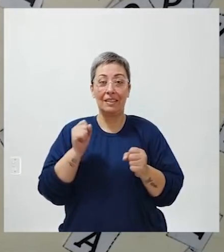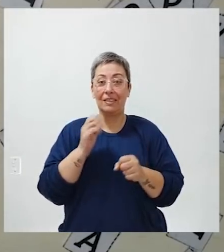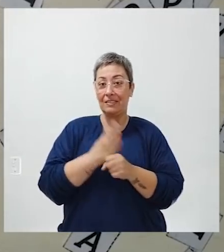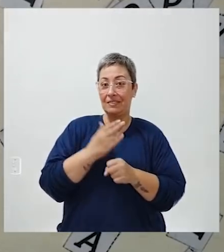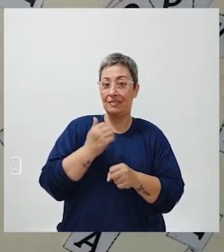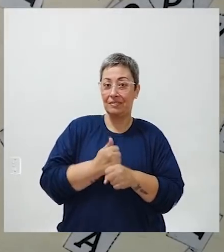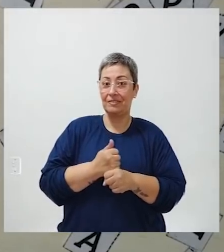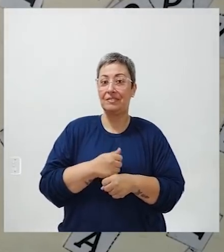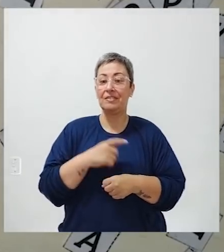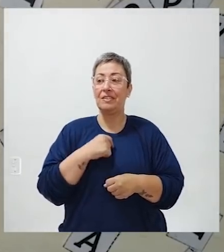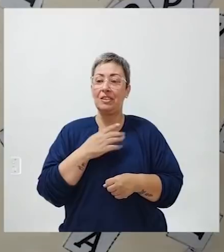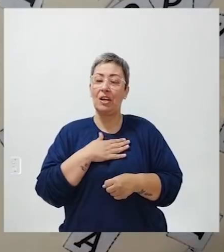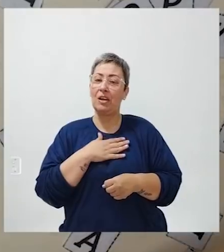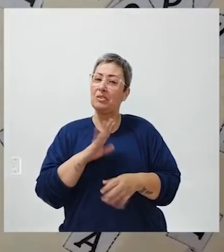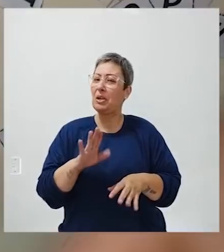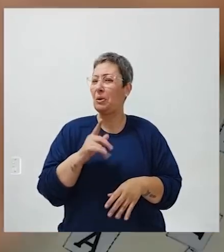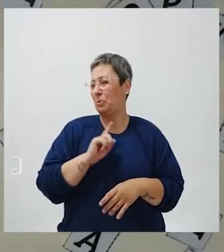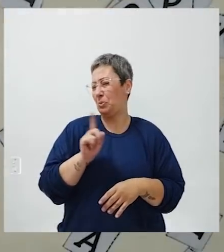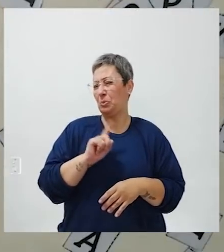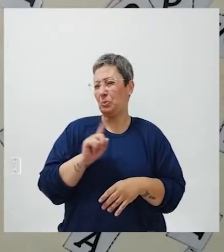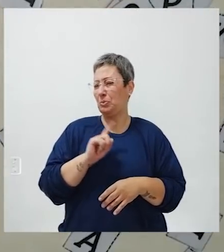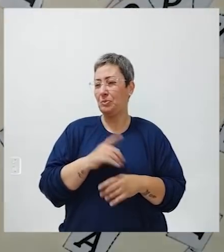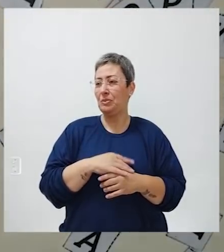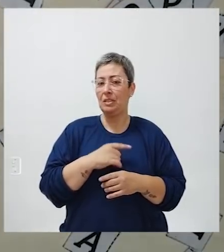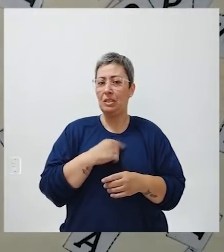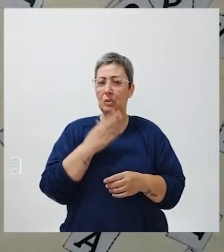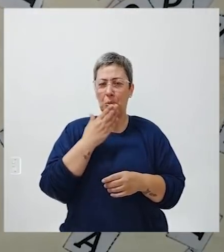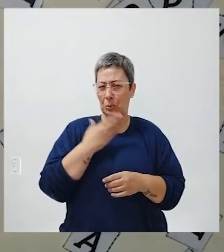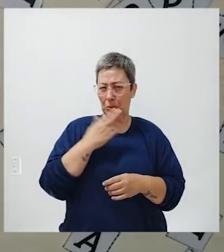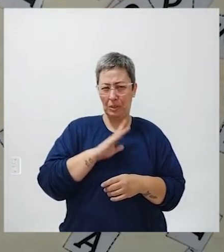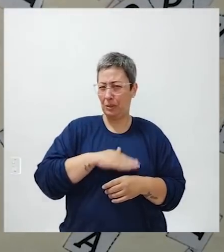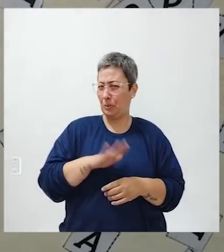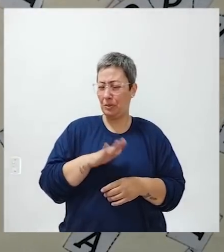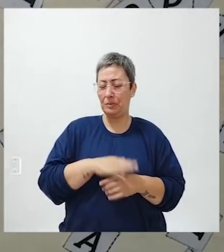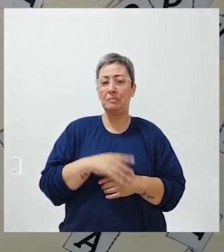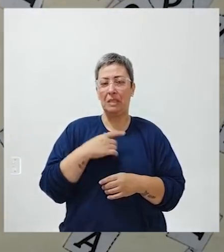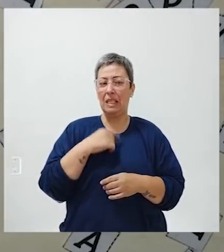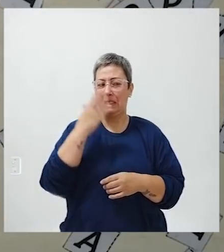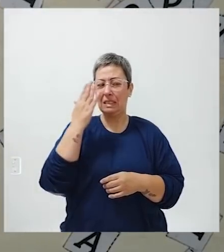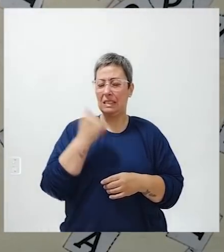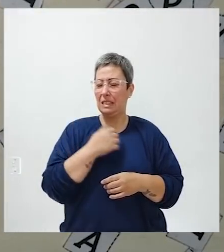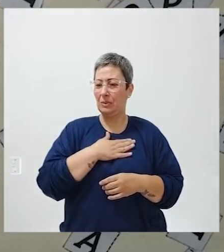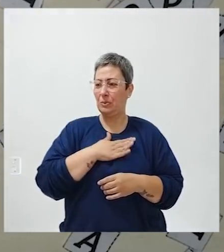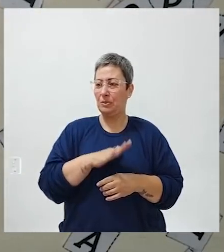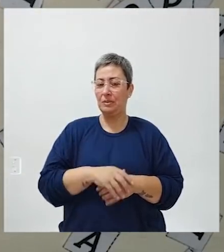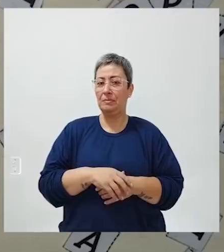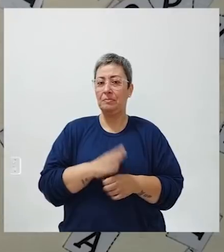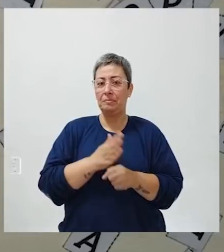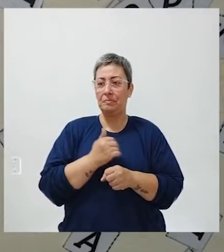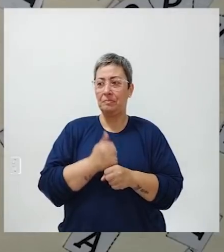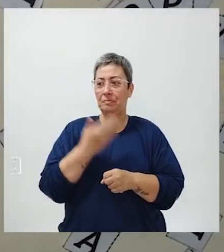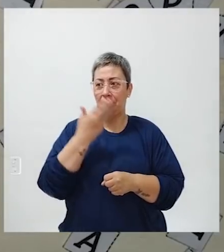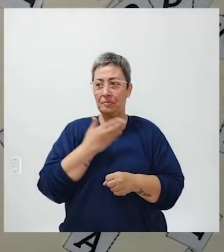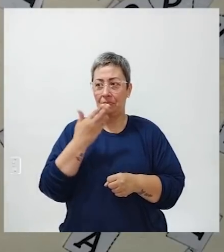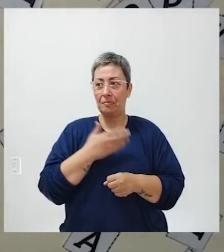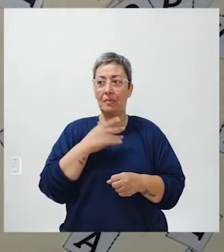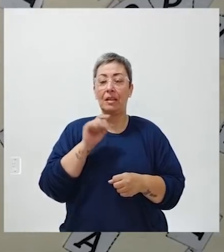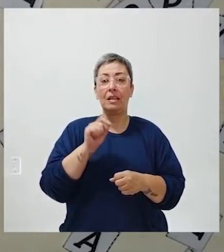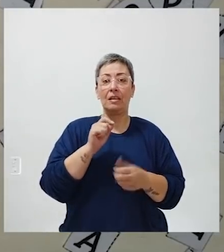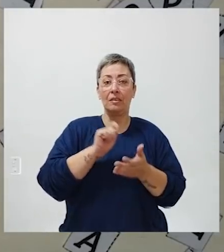batata. Mas eu não gosto da batata doce. Você não gosta da batata doce? É, eu sei que você não gosta da batata doce. Vamos